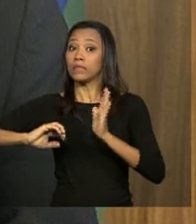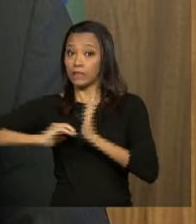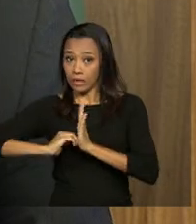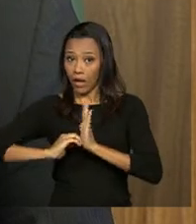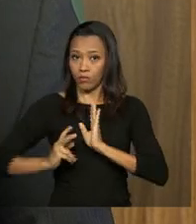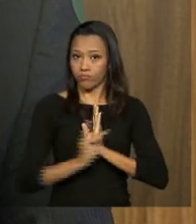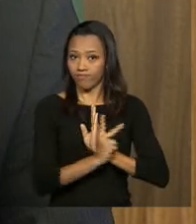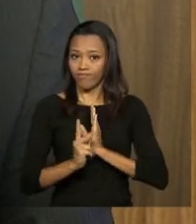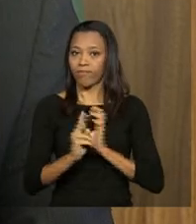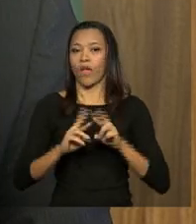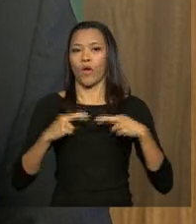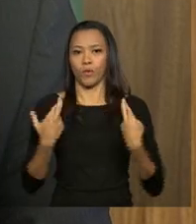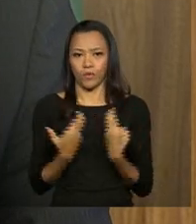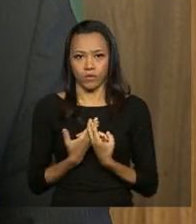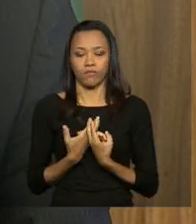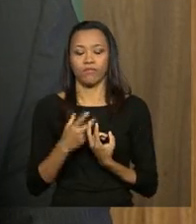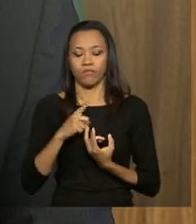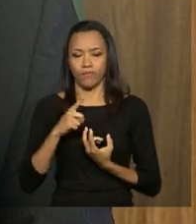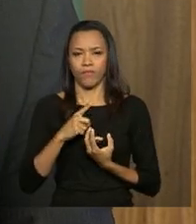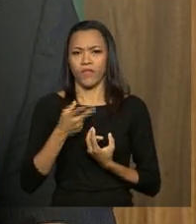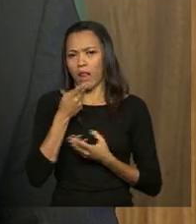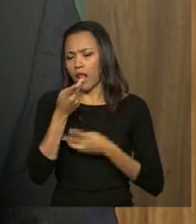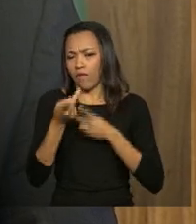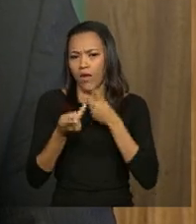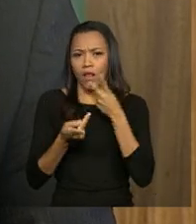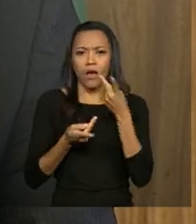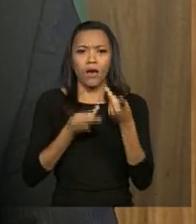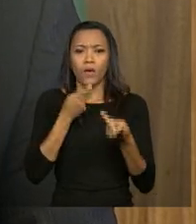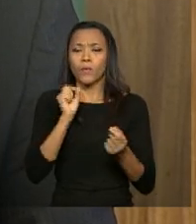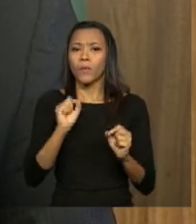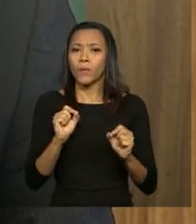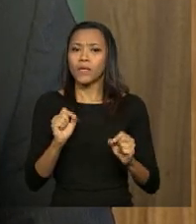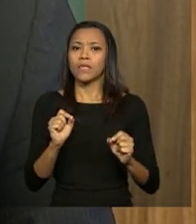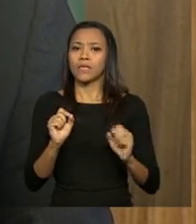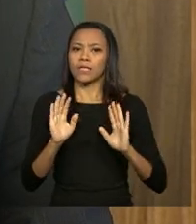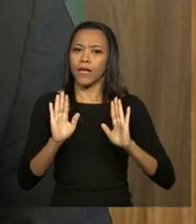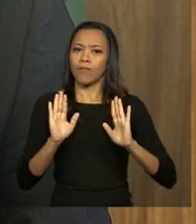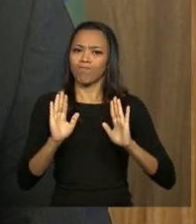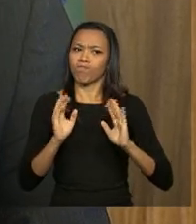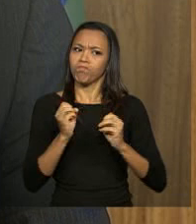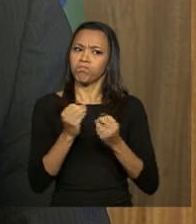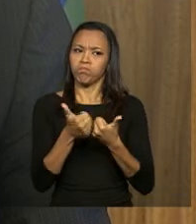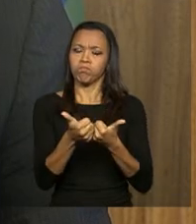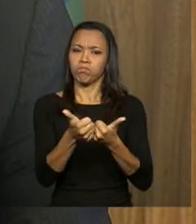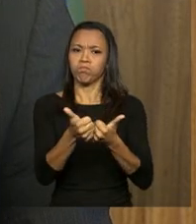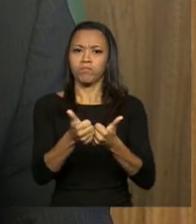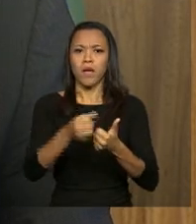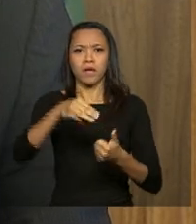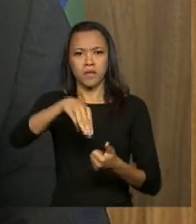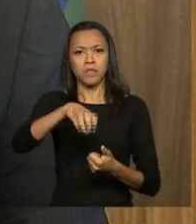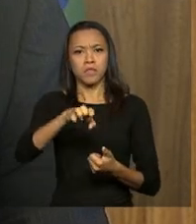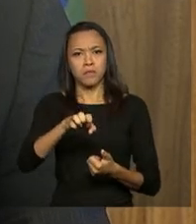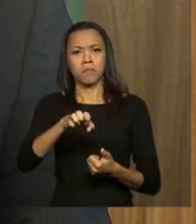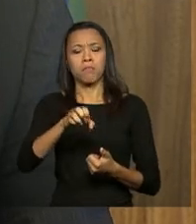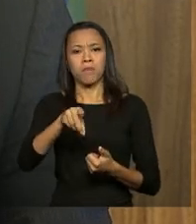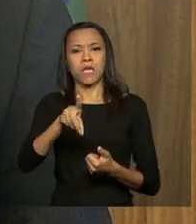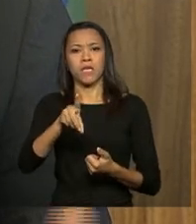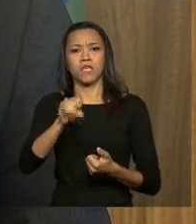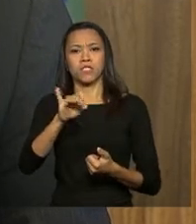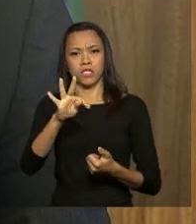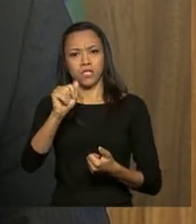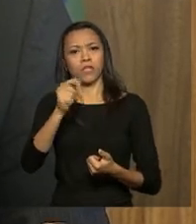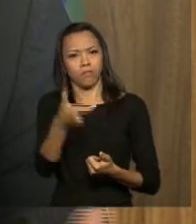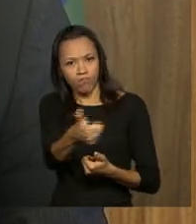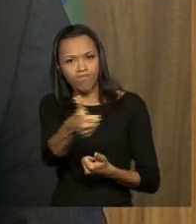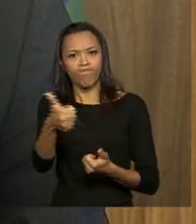todos saíram falando para vocês uma alinhamento com as medidas com alguns ajustes algumas